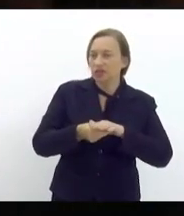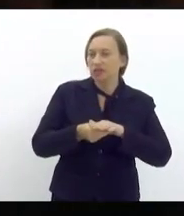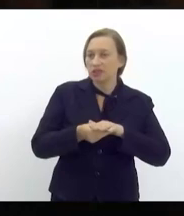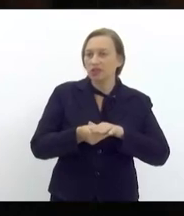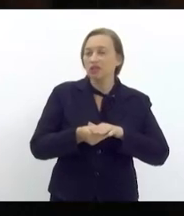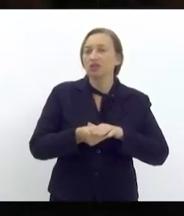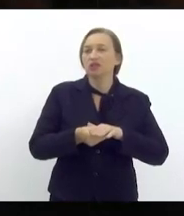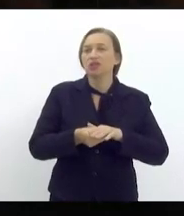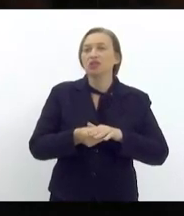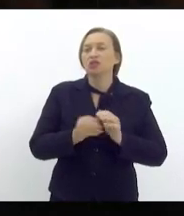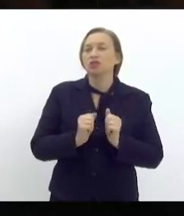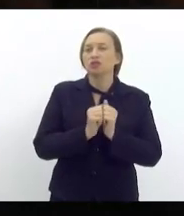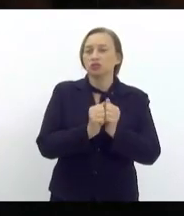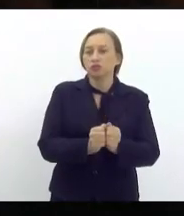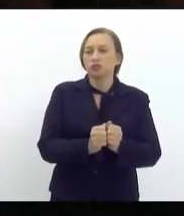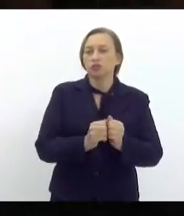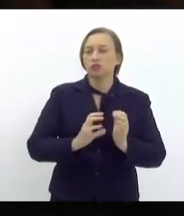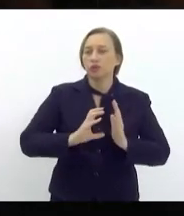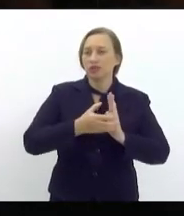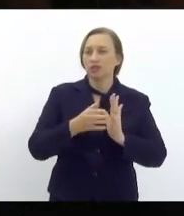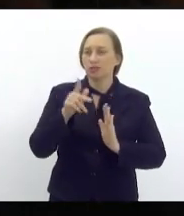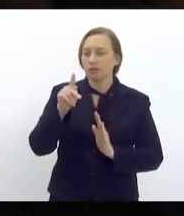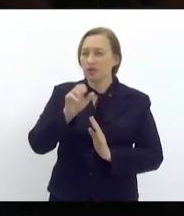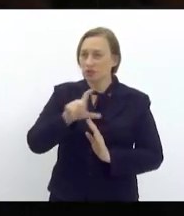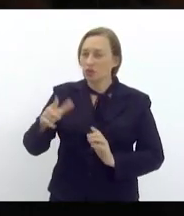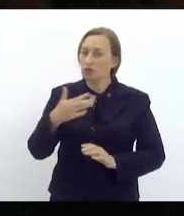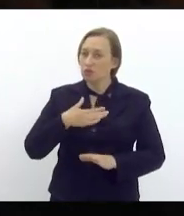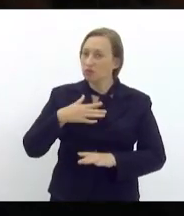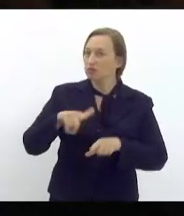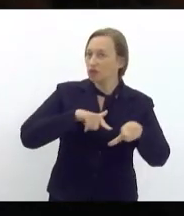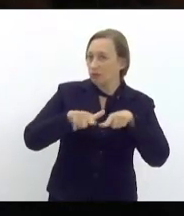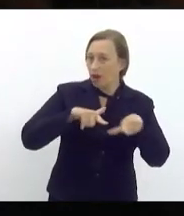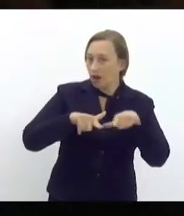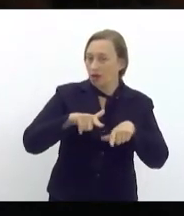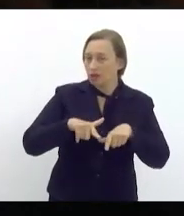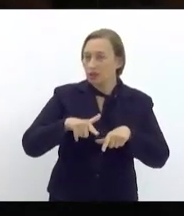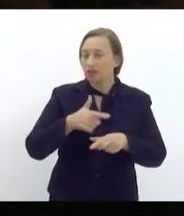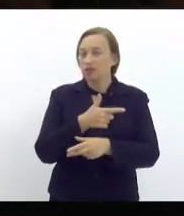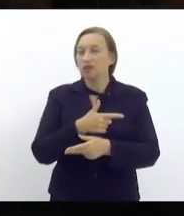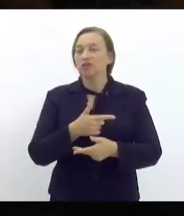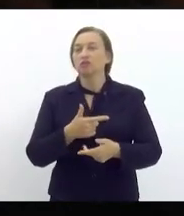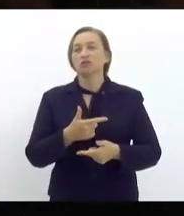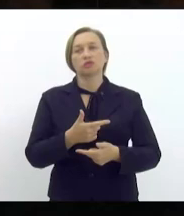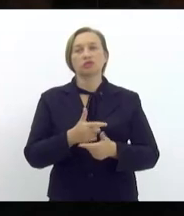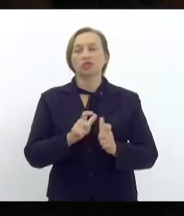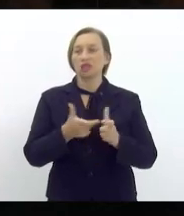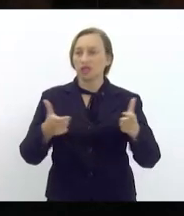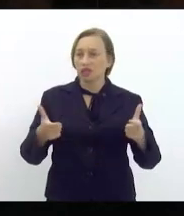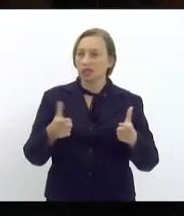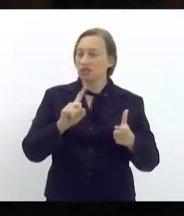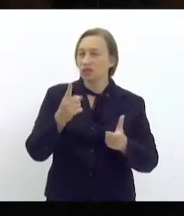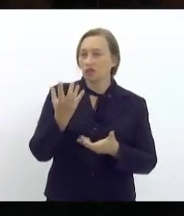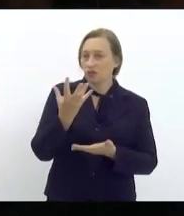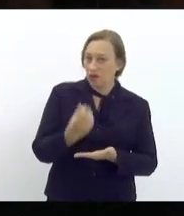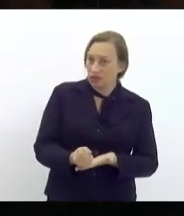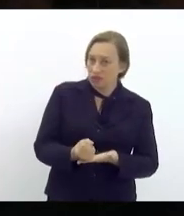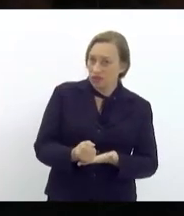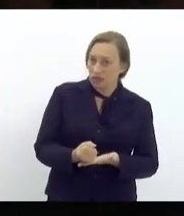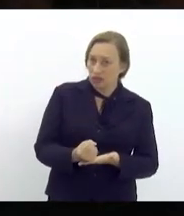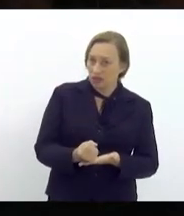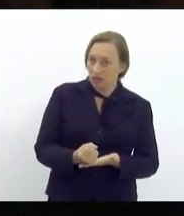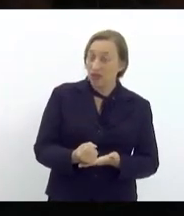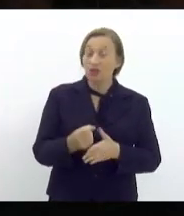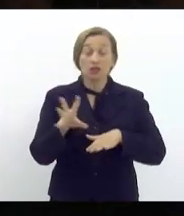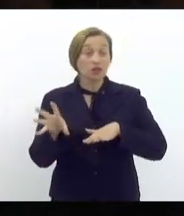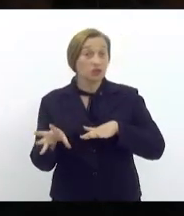juntamente com a bancada do pessoal e também pelo meu mandato e da qual grande maioria delas não foram acatadas e são